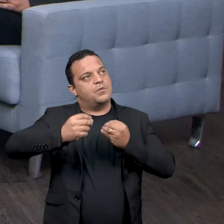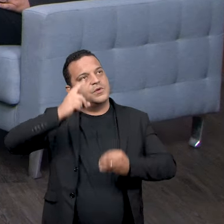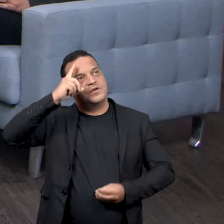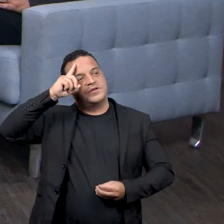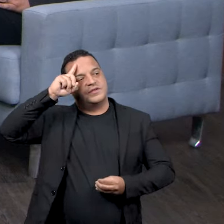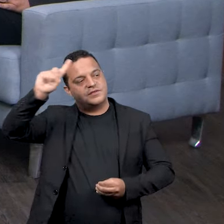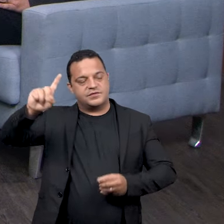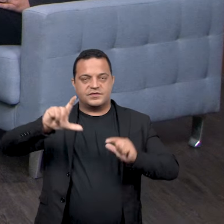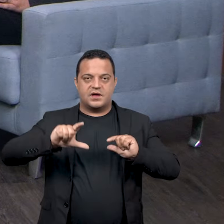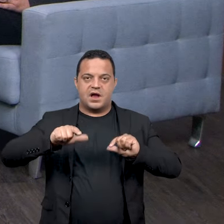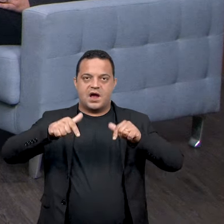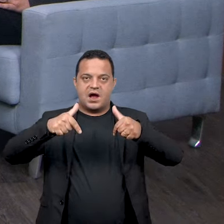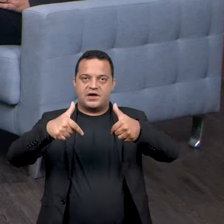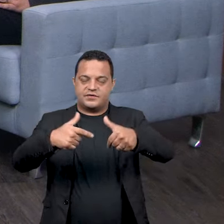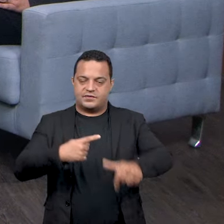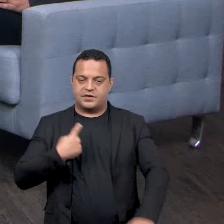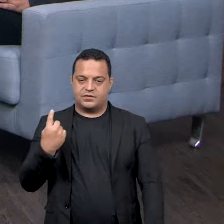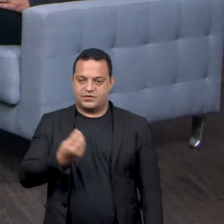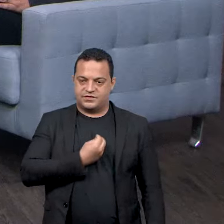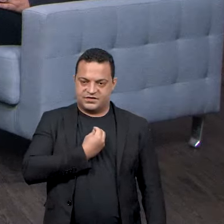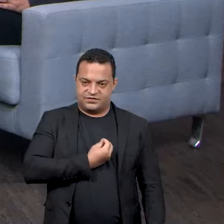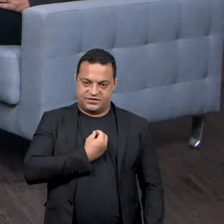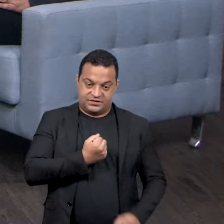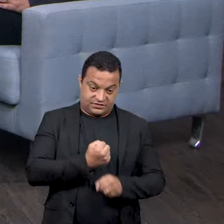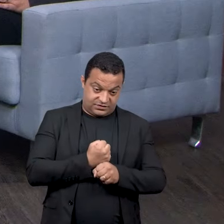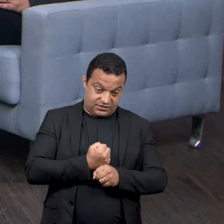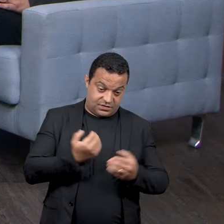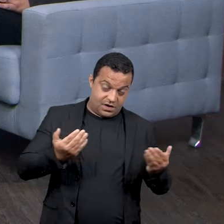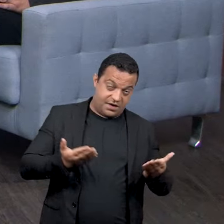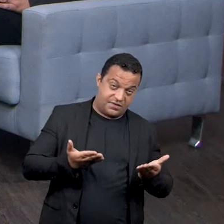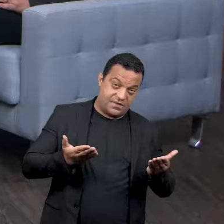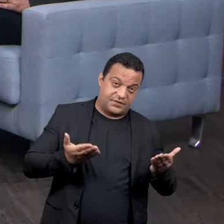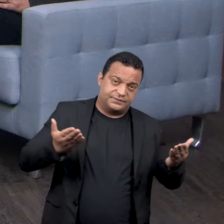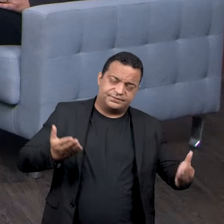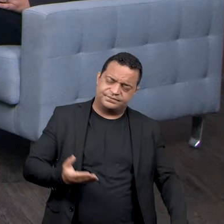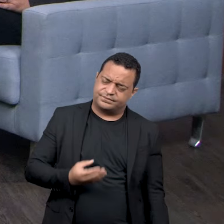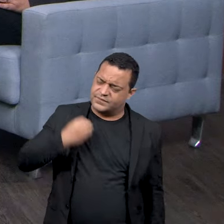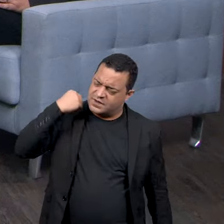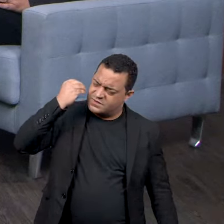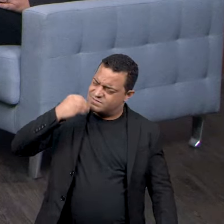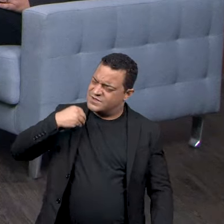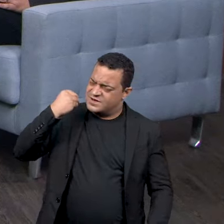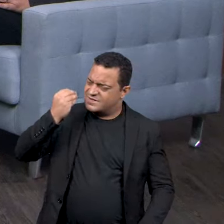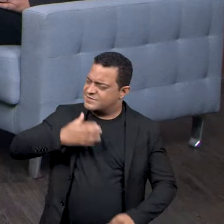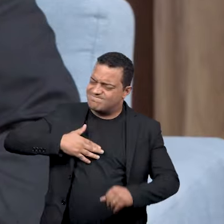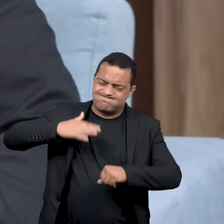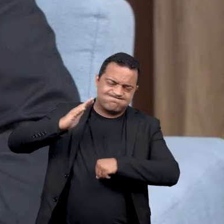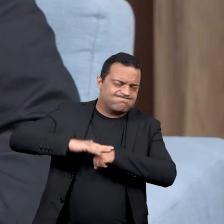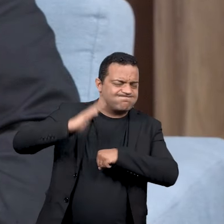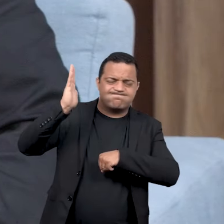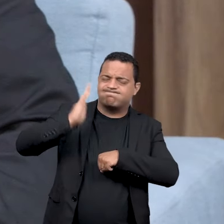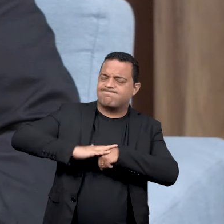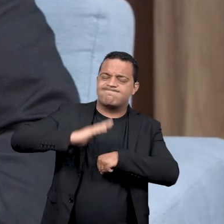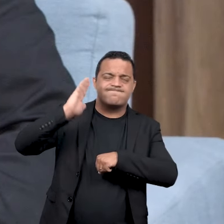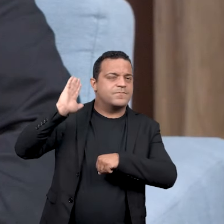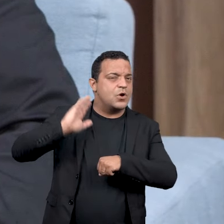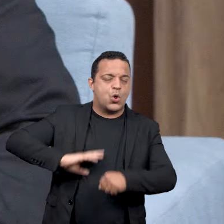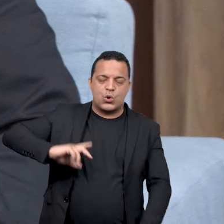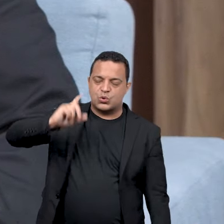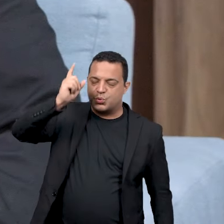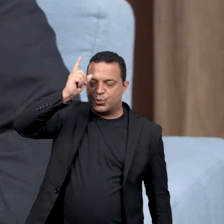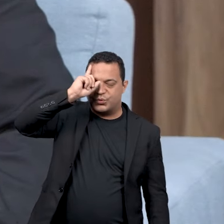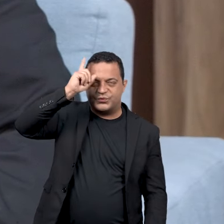Senhor fez conosco no ano de 2025. Quantas experiências nós